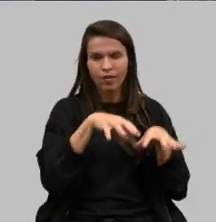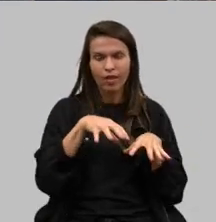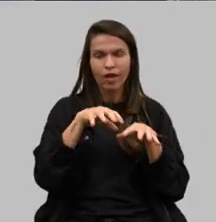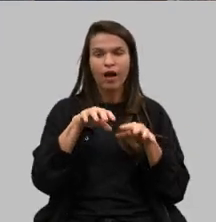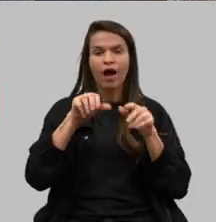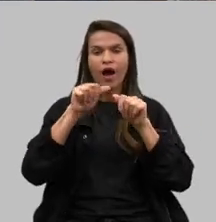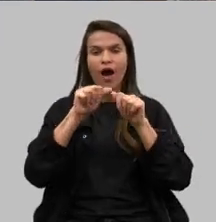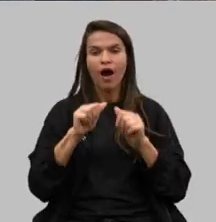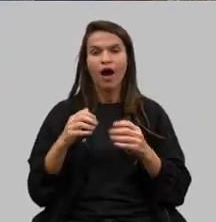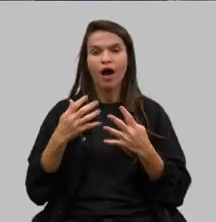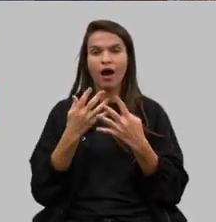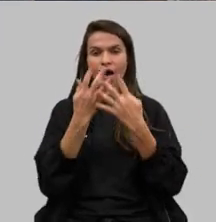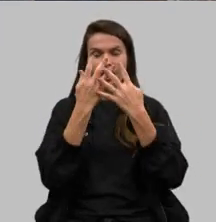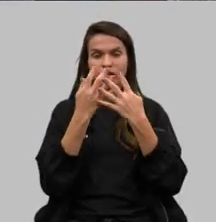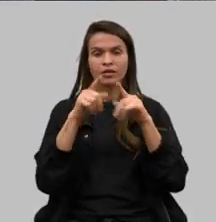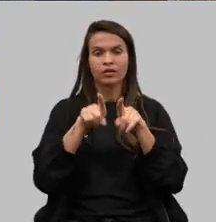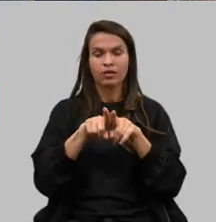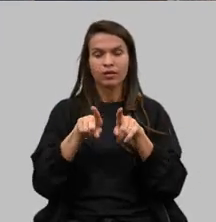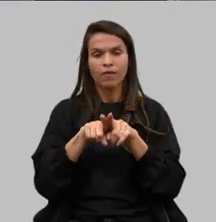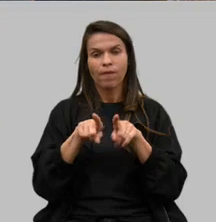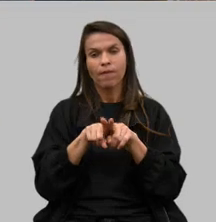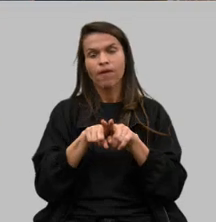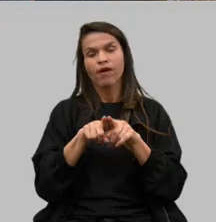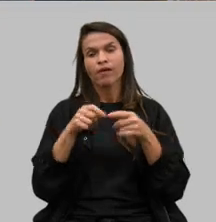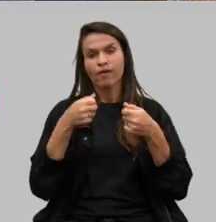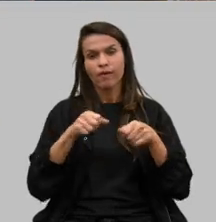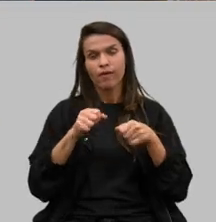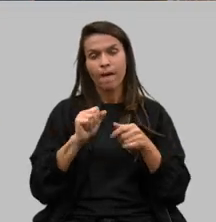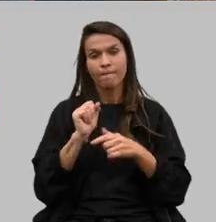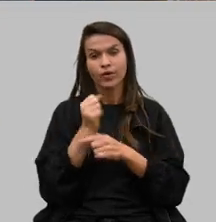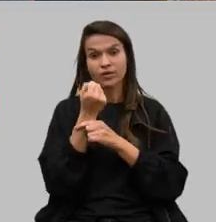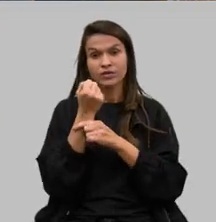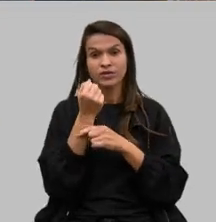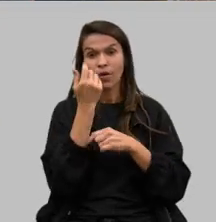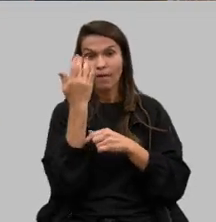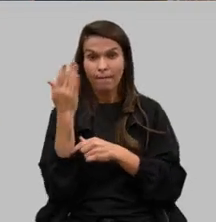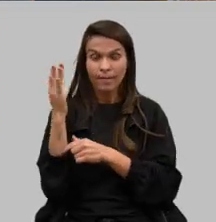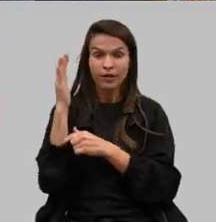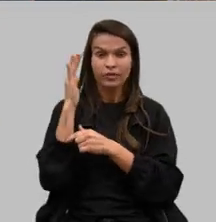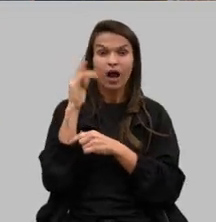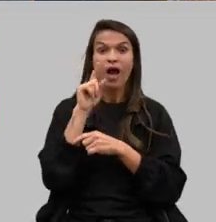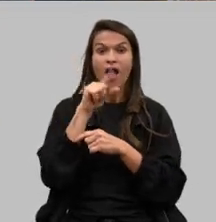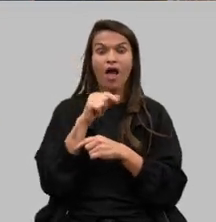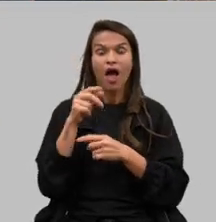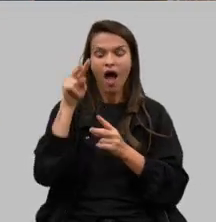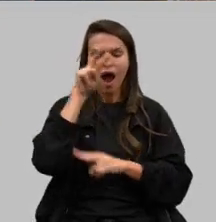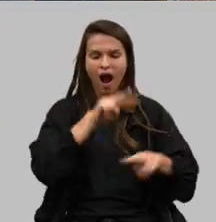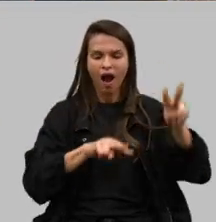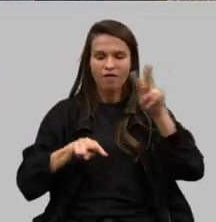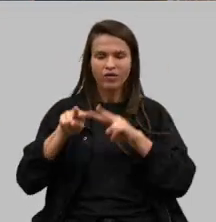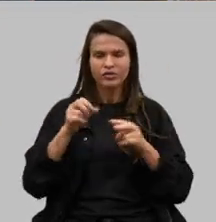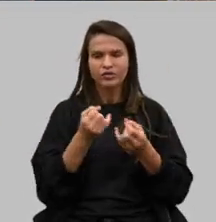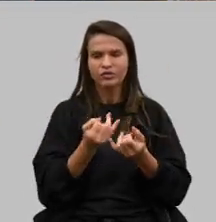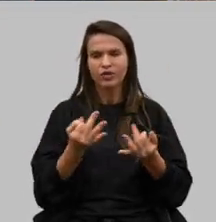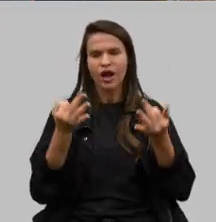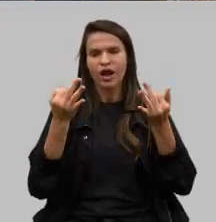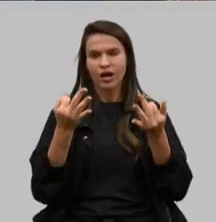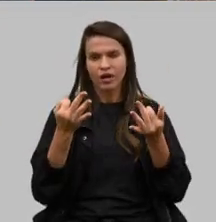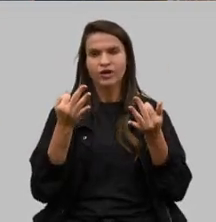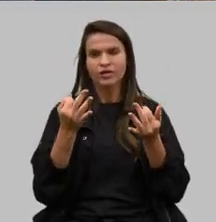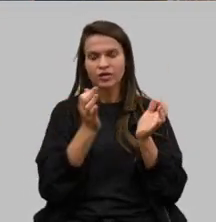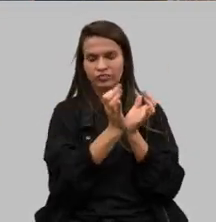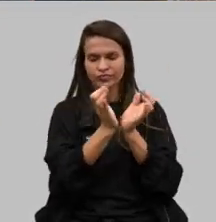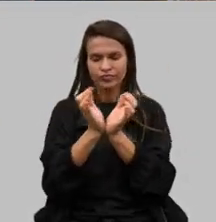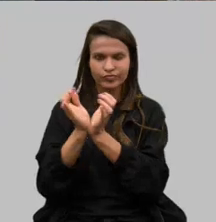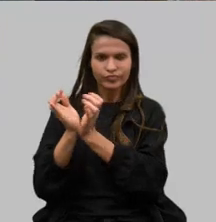imobiliário em detrimento da necessária Proteção Ambiental é avaliação de grande parte dos ambientalistas sobre a